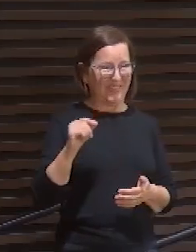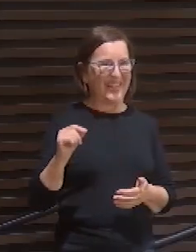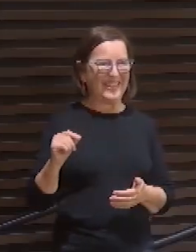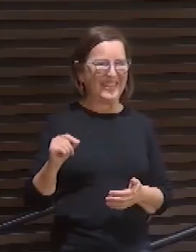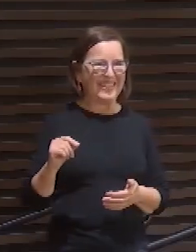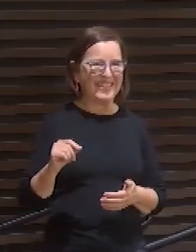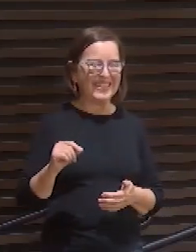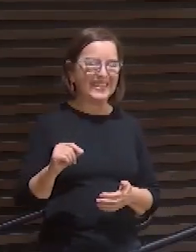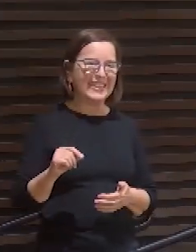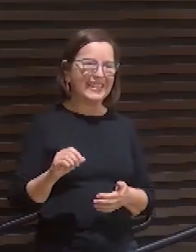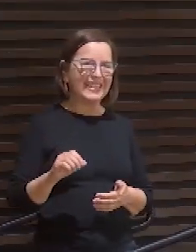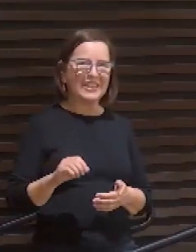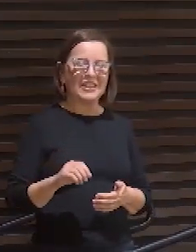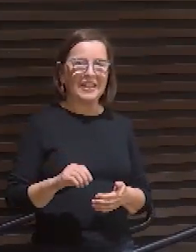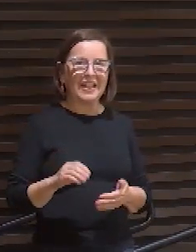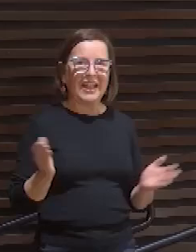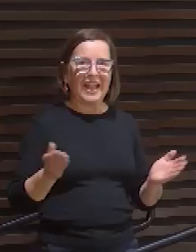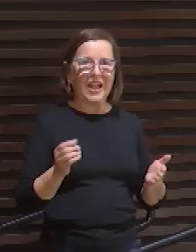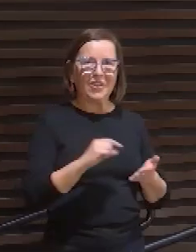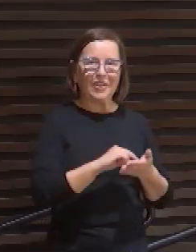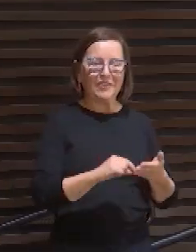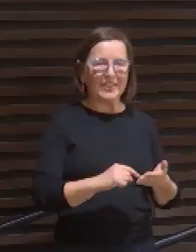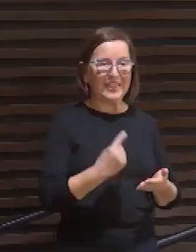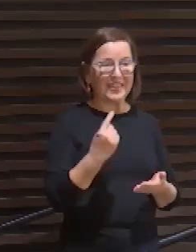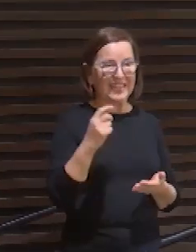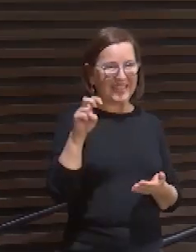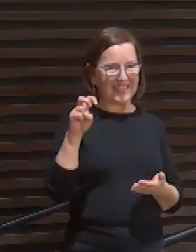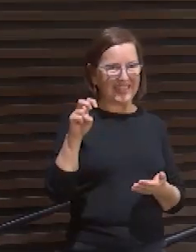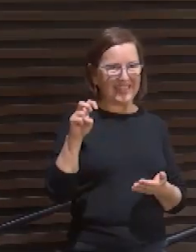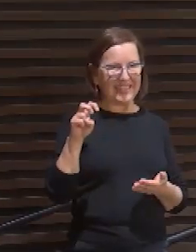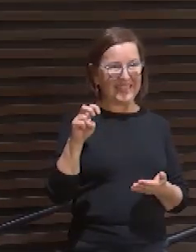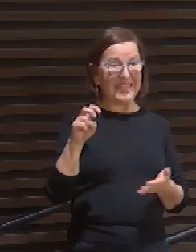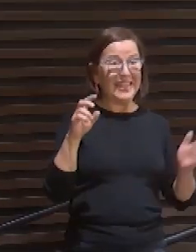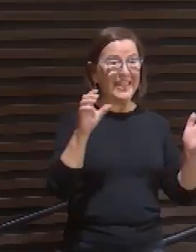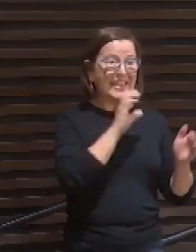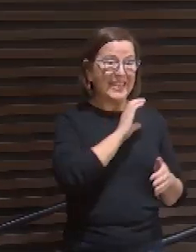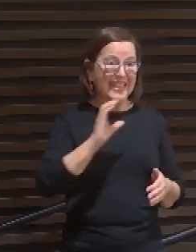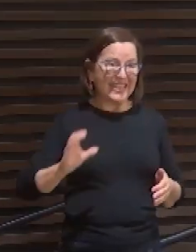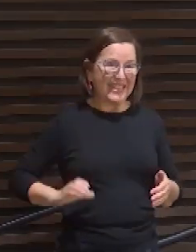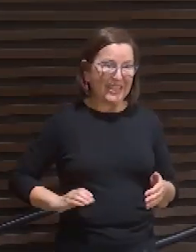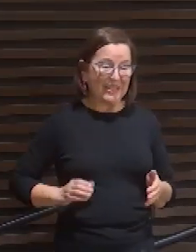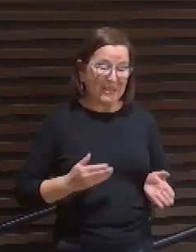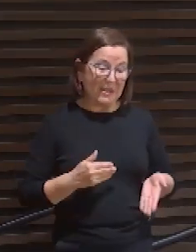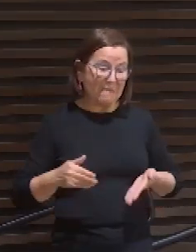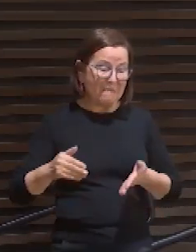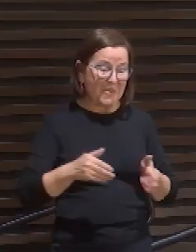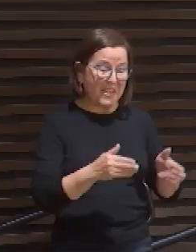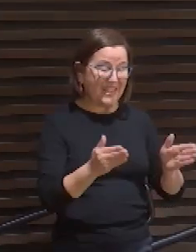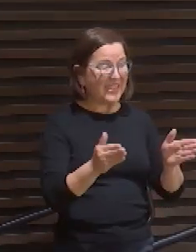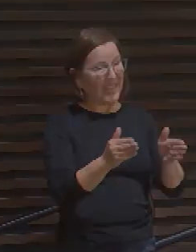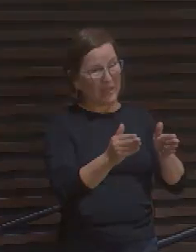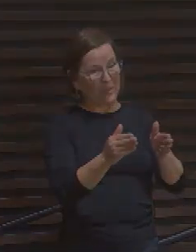além disso, vamos ver o versículo 15, ele é o mediador da nova aliança.